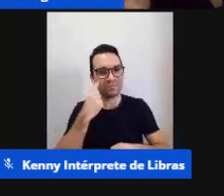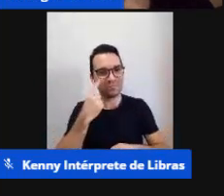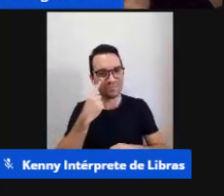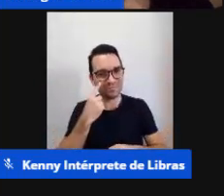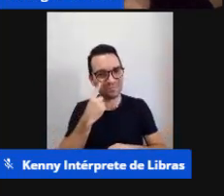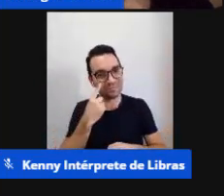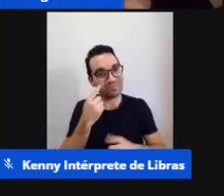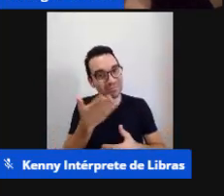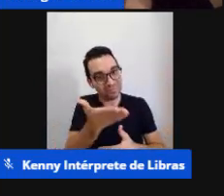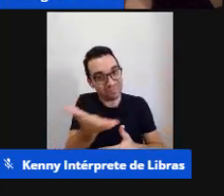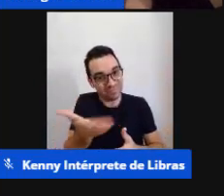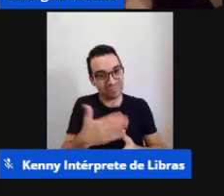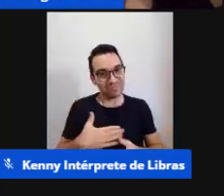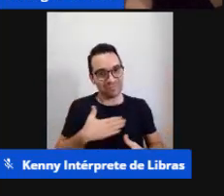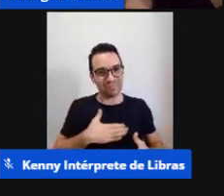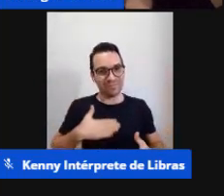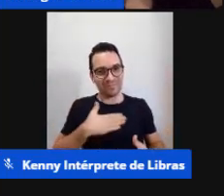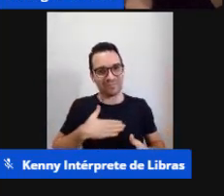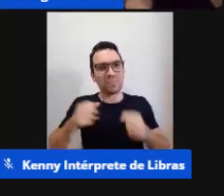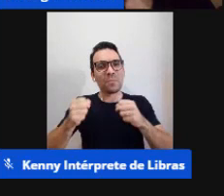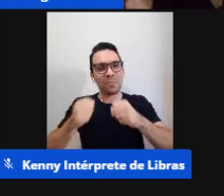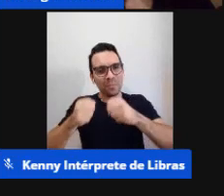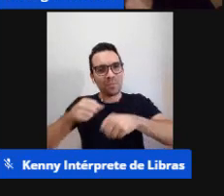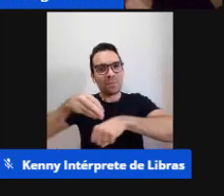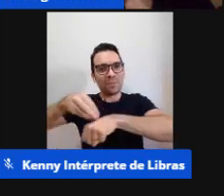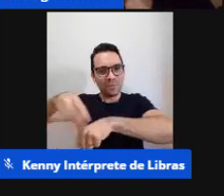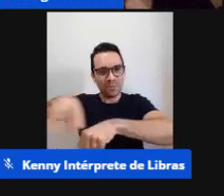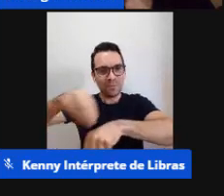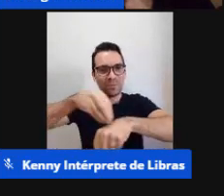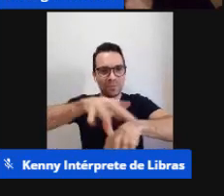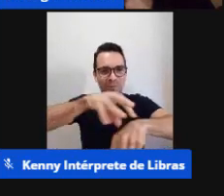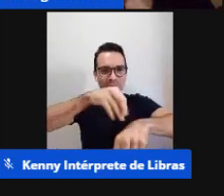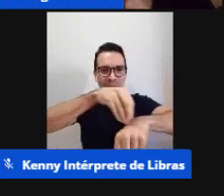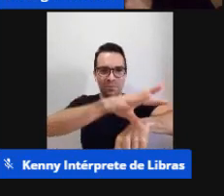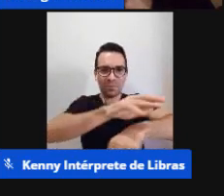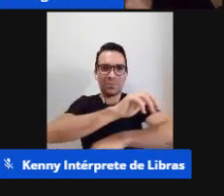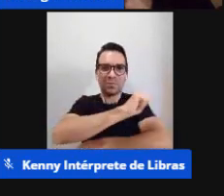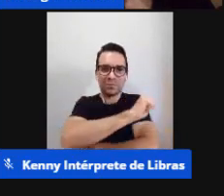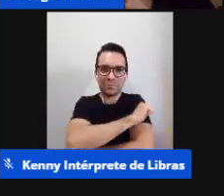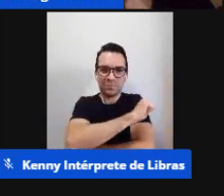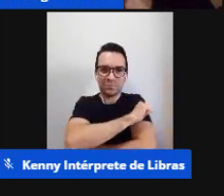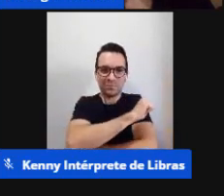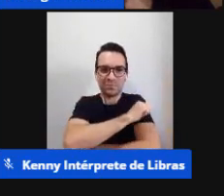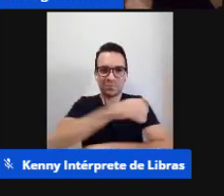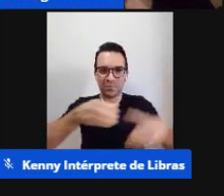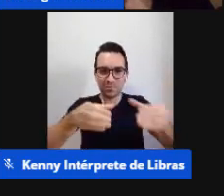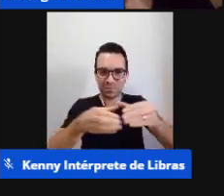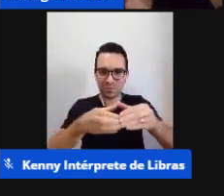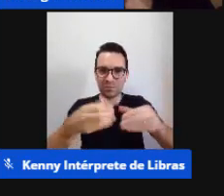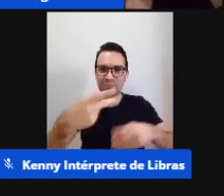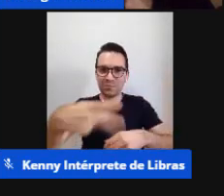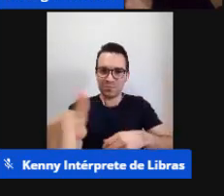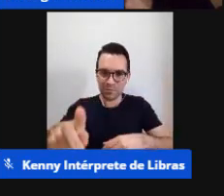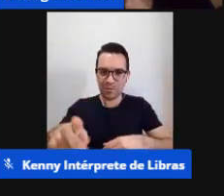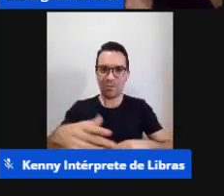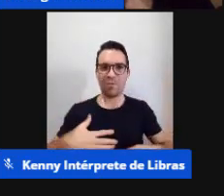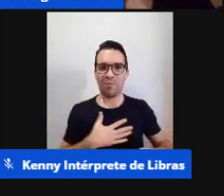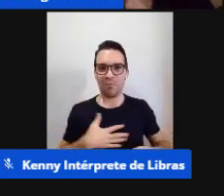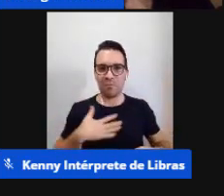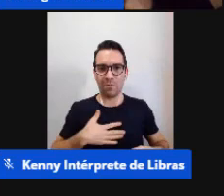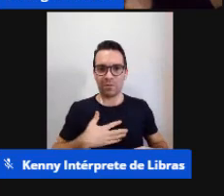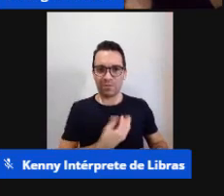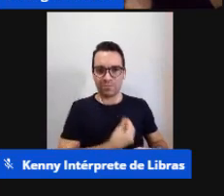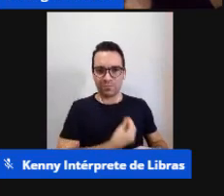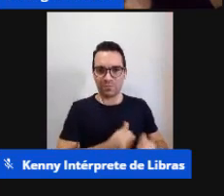tenham gostado, possam compartilhar com os colegas, com os alunos, com as turmas de vocês. Foi um prazer estar com vocês e até